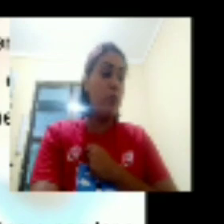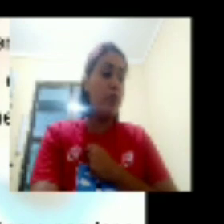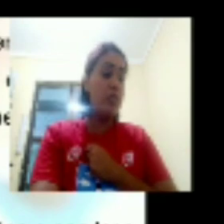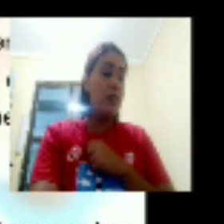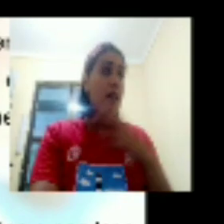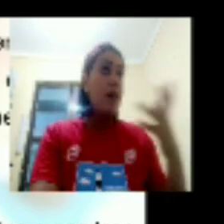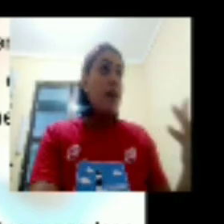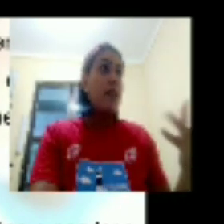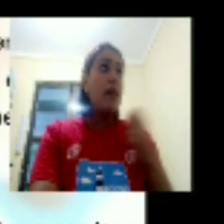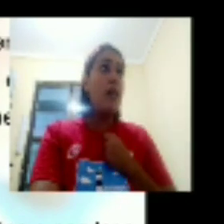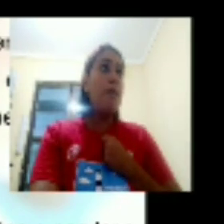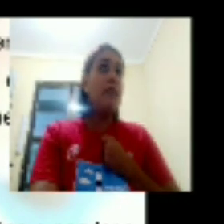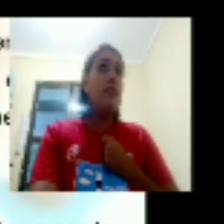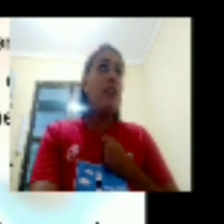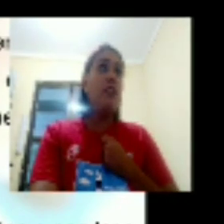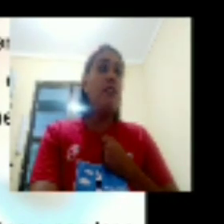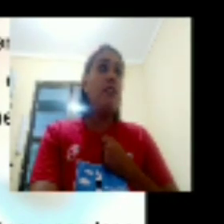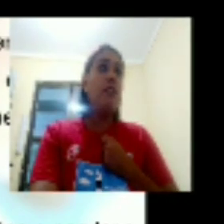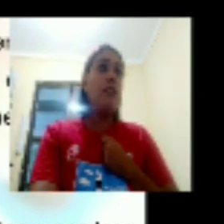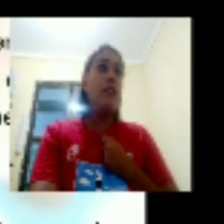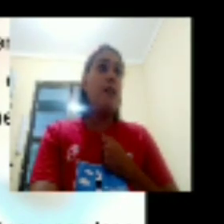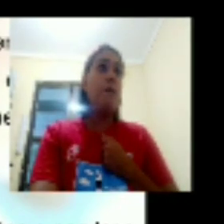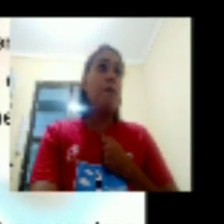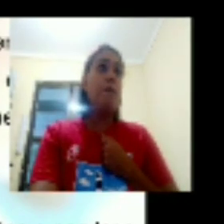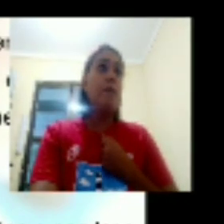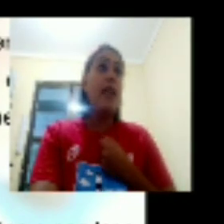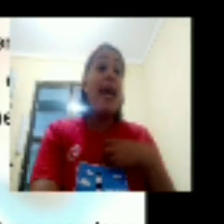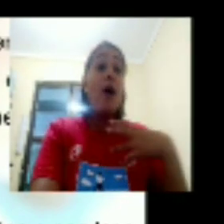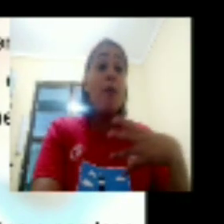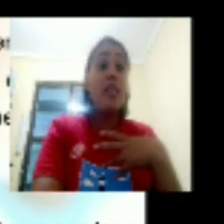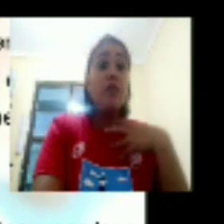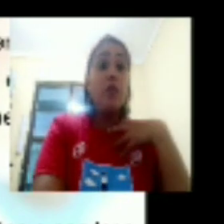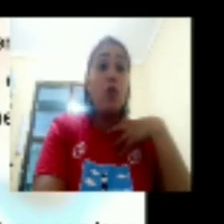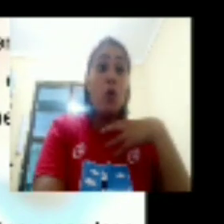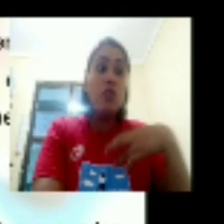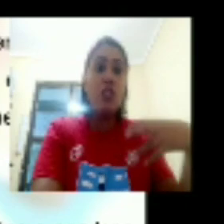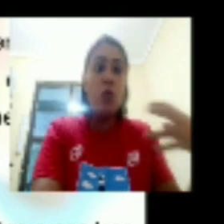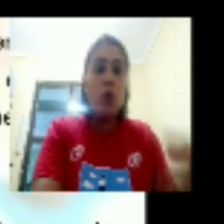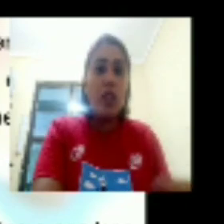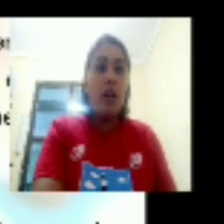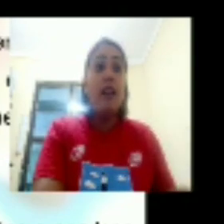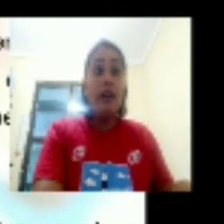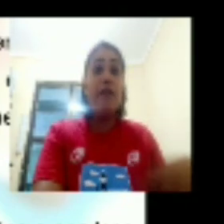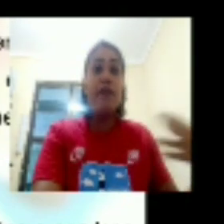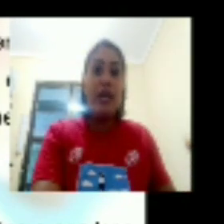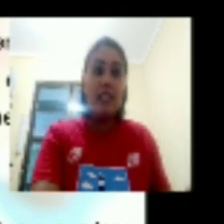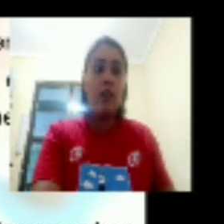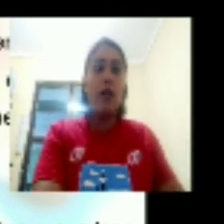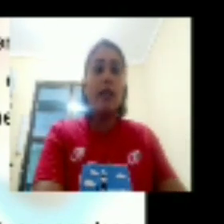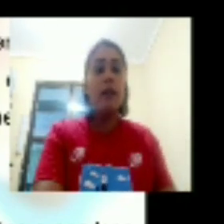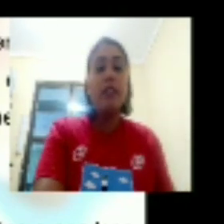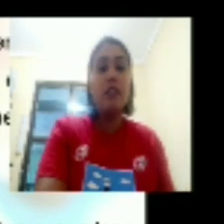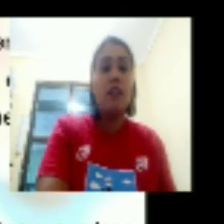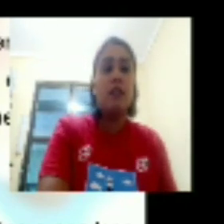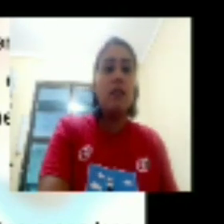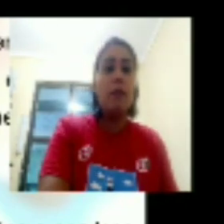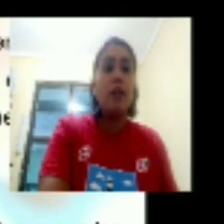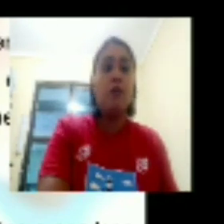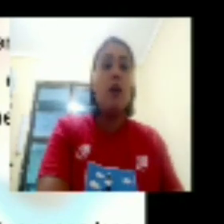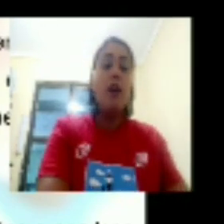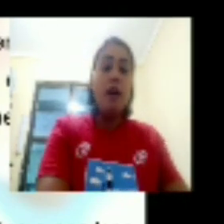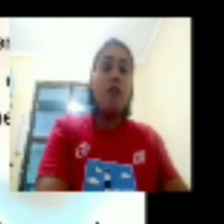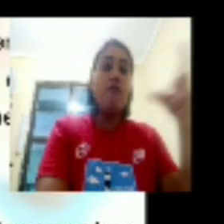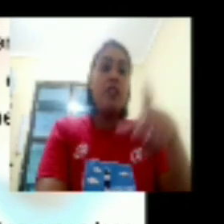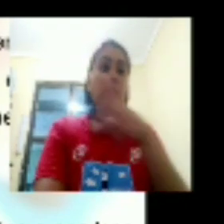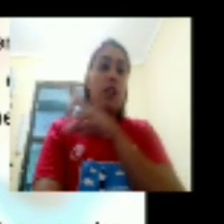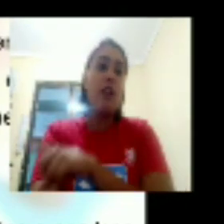eita, desculpa, gente, que aquele paciente realmente continue e faça corretamente aquele